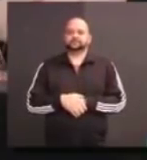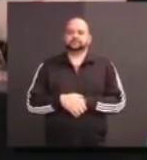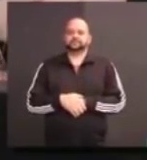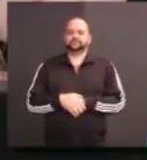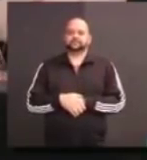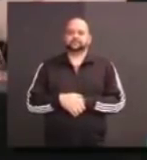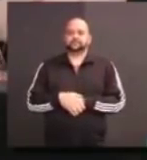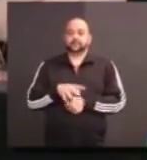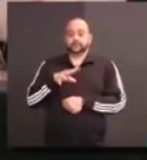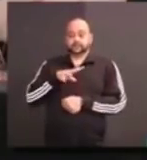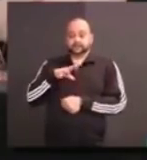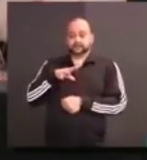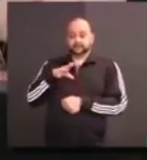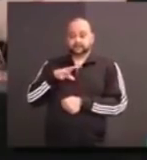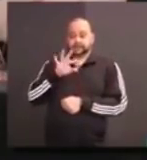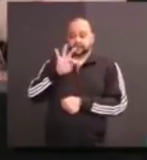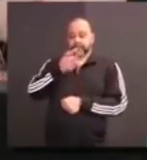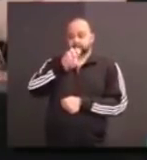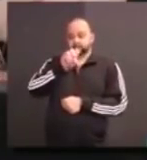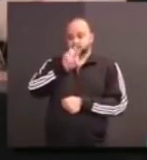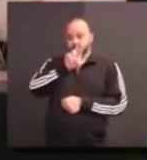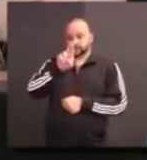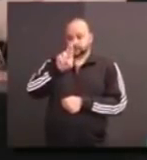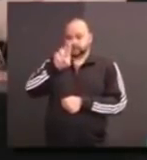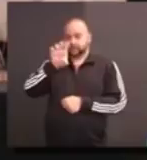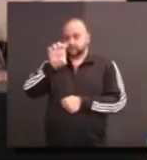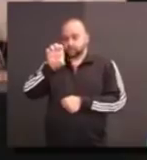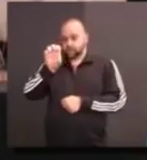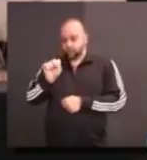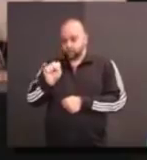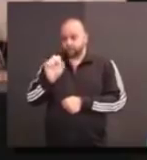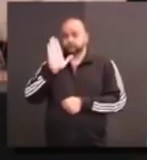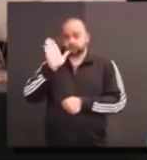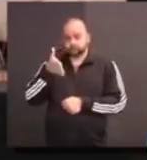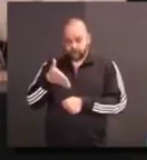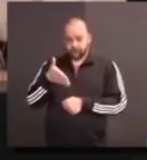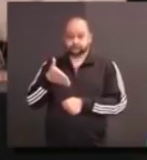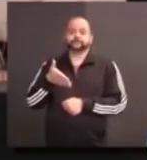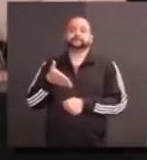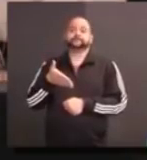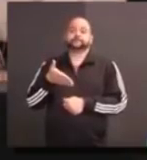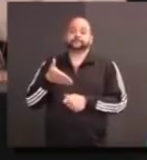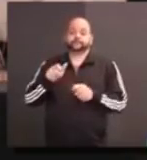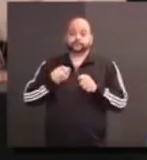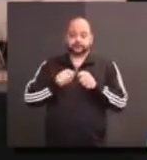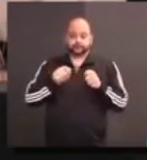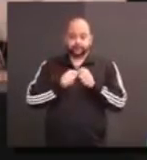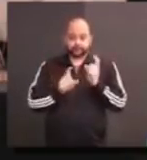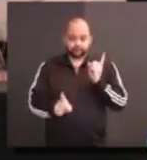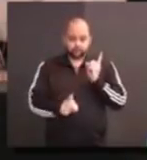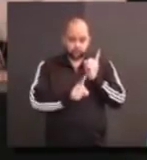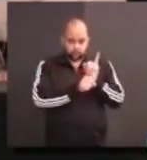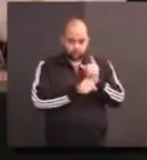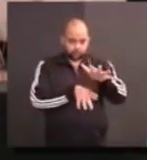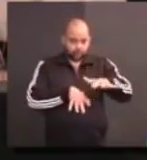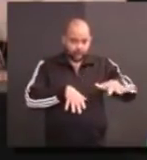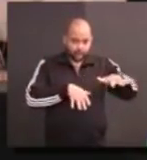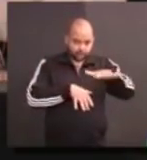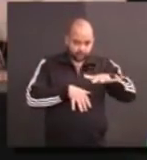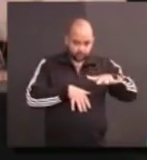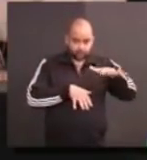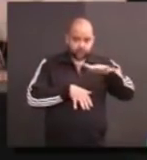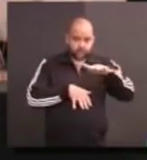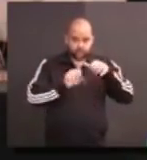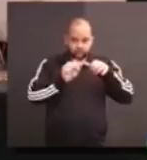Torres, no Rio Grande do Sul, já realizou um encontro regional com